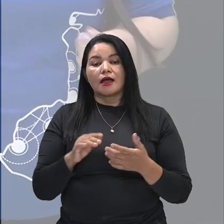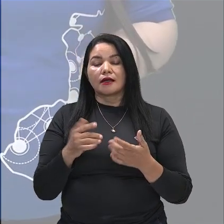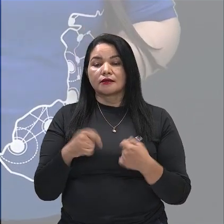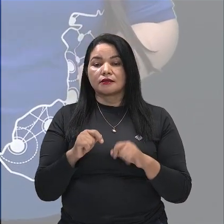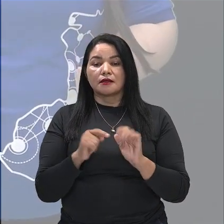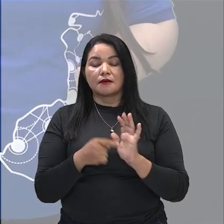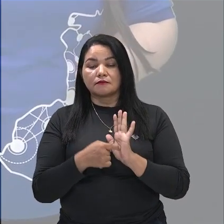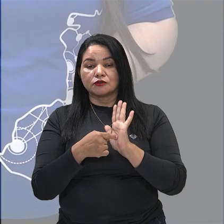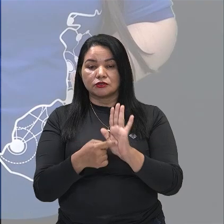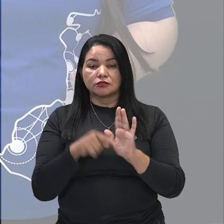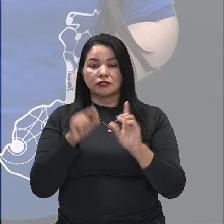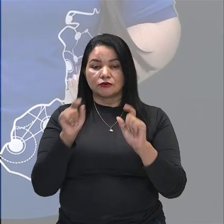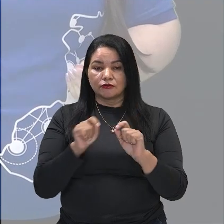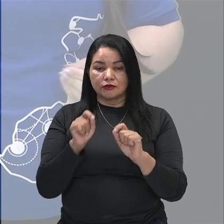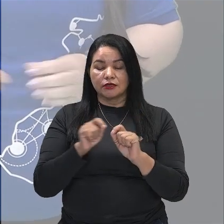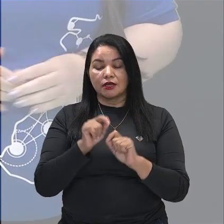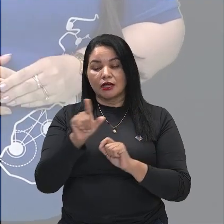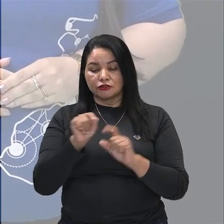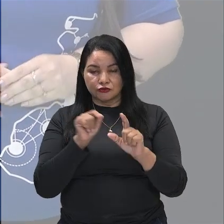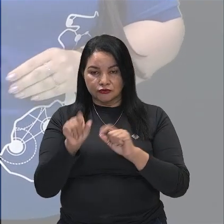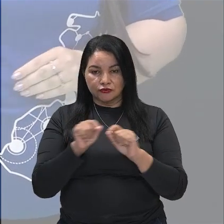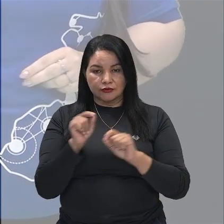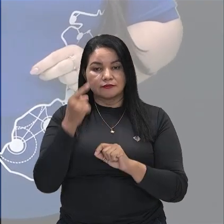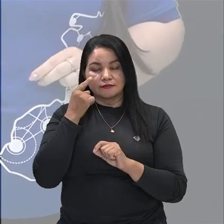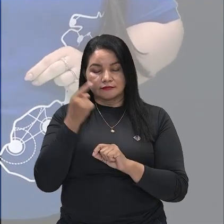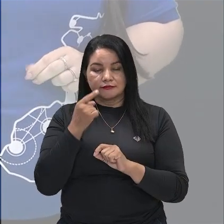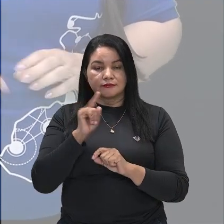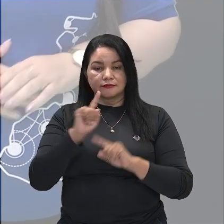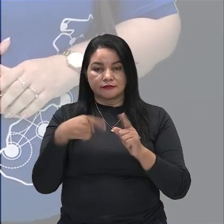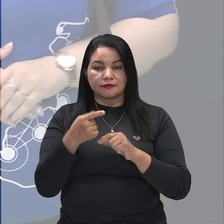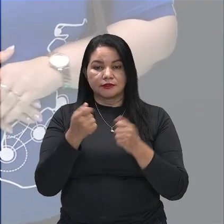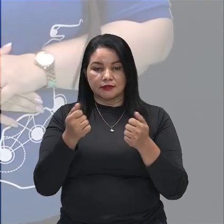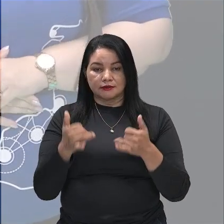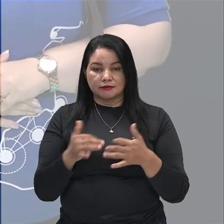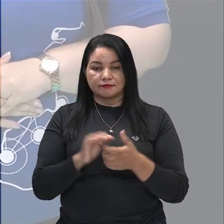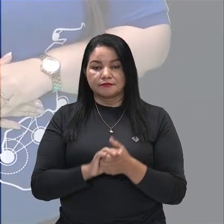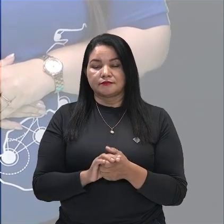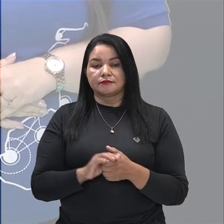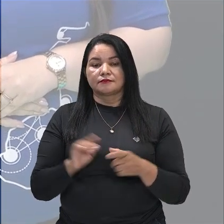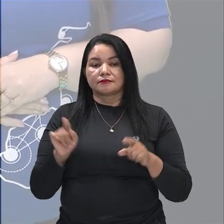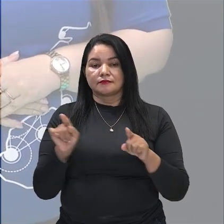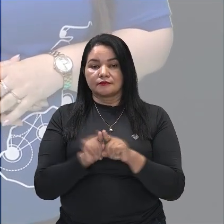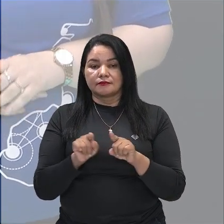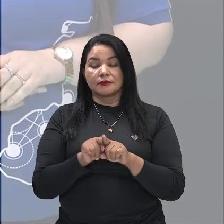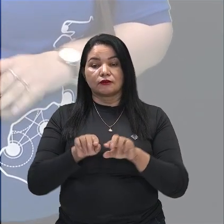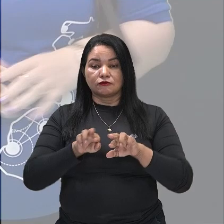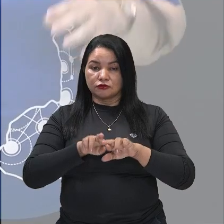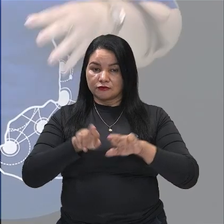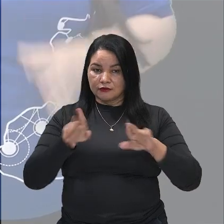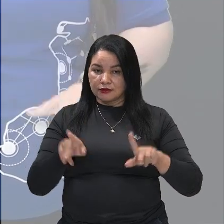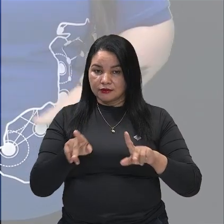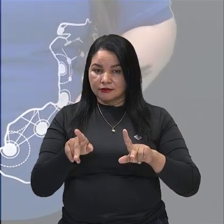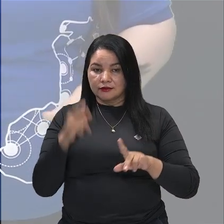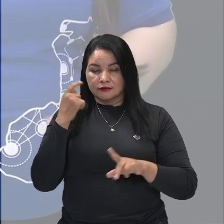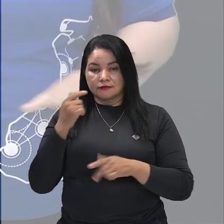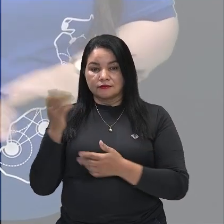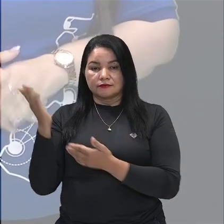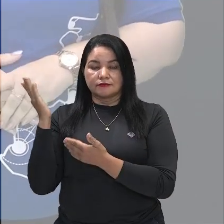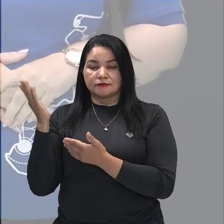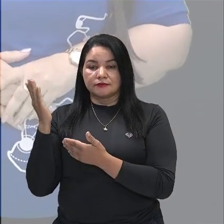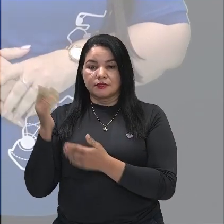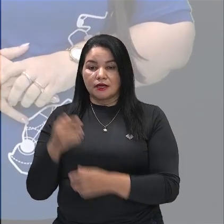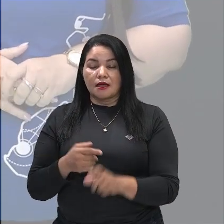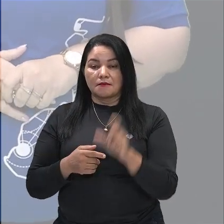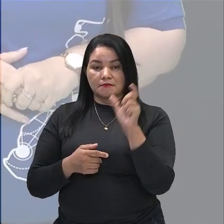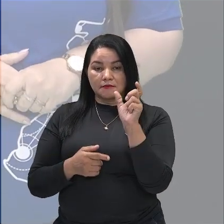a preferência e a escolha, a gente vai já ver. E temos os diferenciados, que é uma mesma palavra,